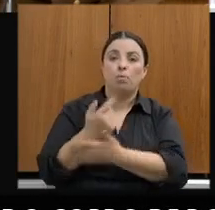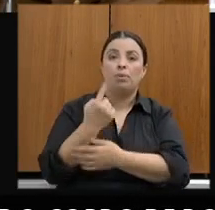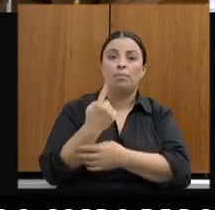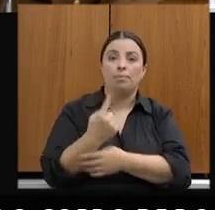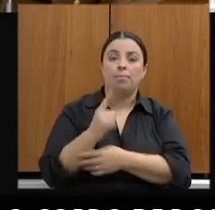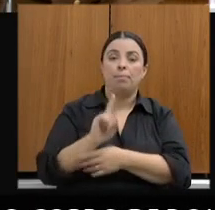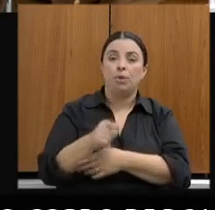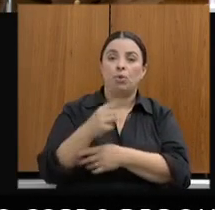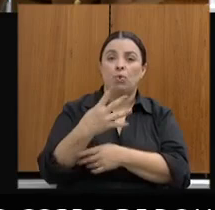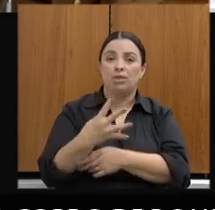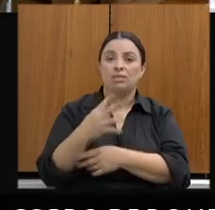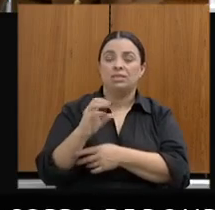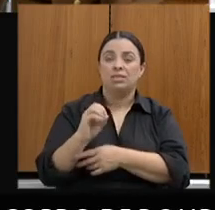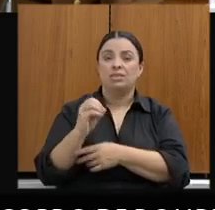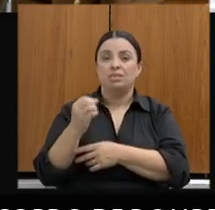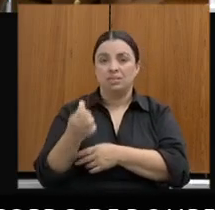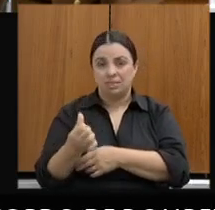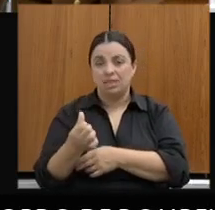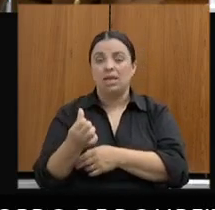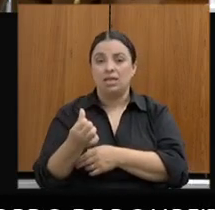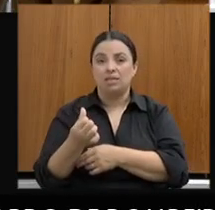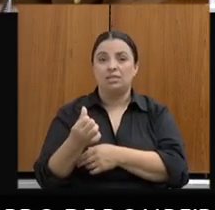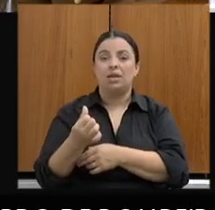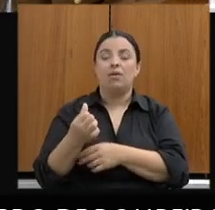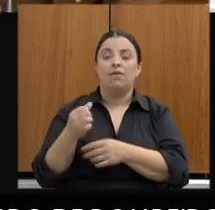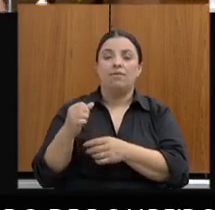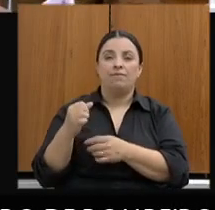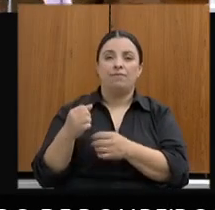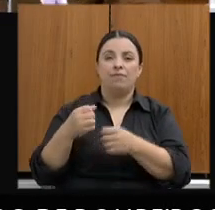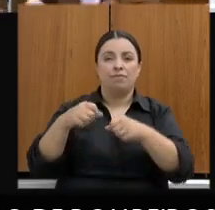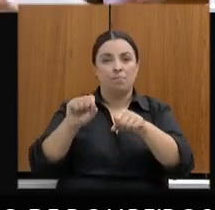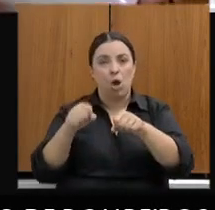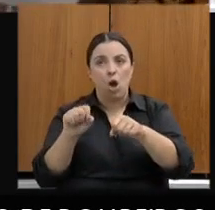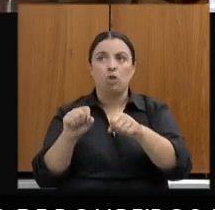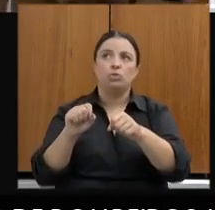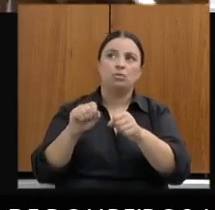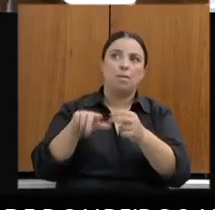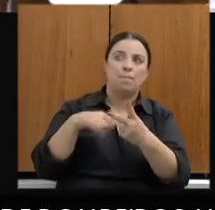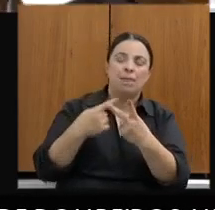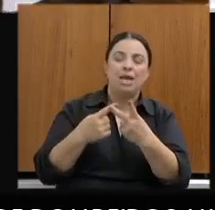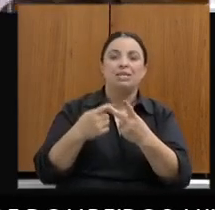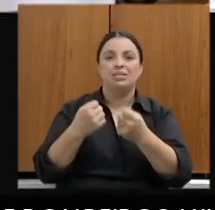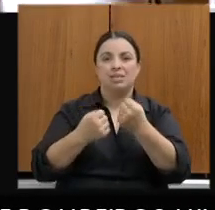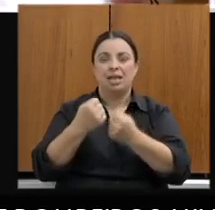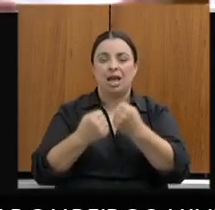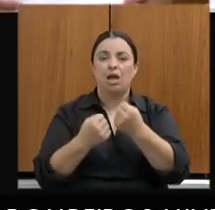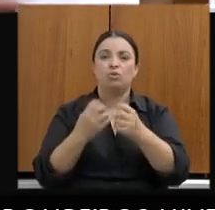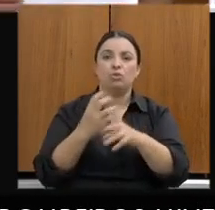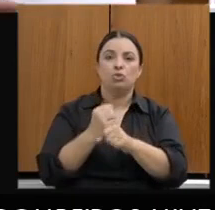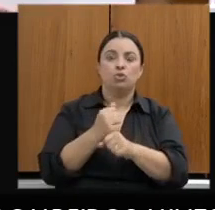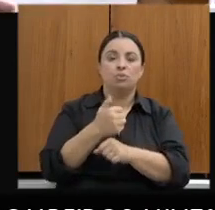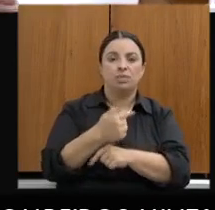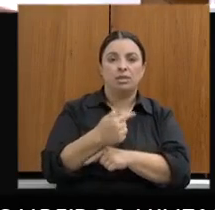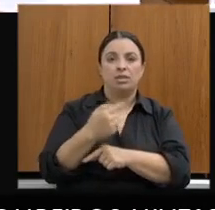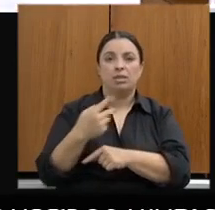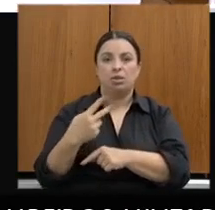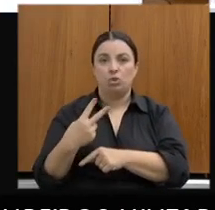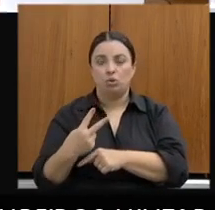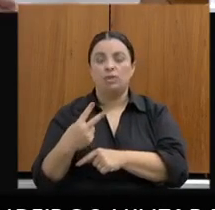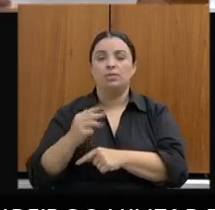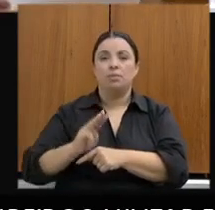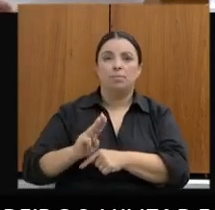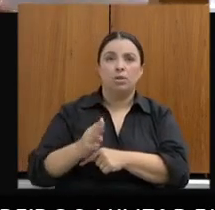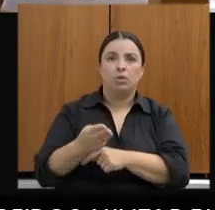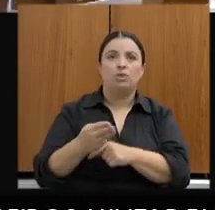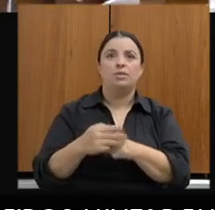de quatro e duas rodas totalizando 172 milhões e ainda temos a a agora que já o